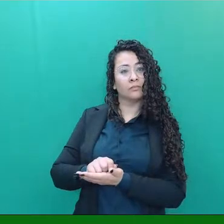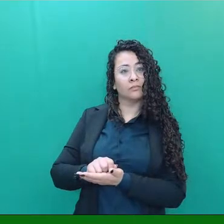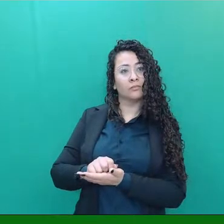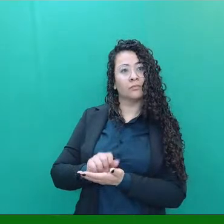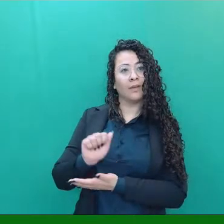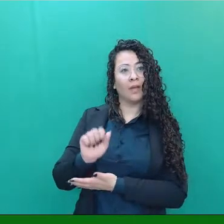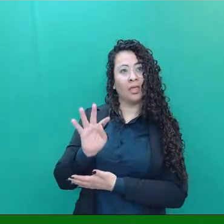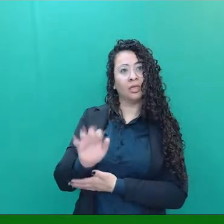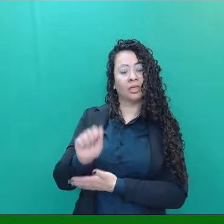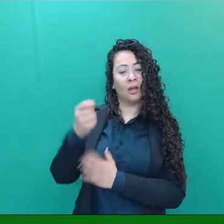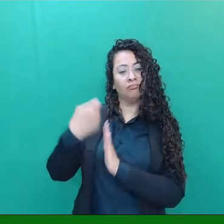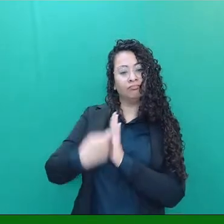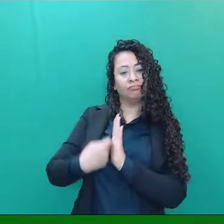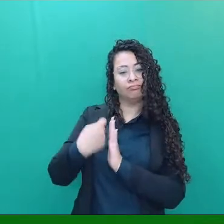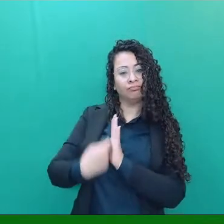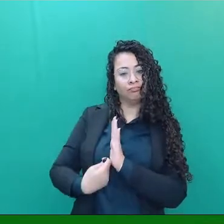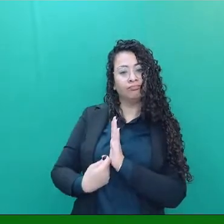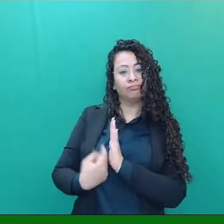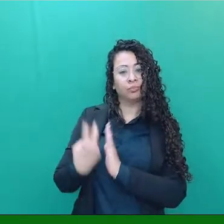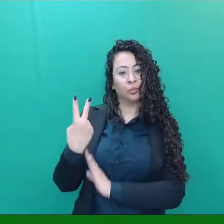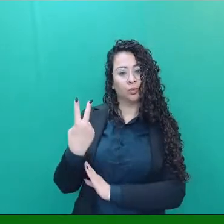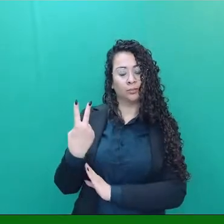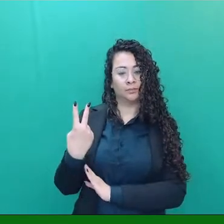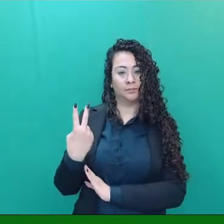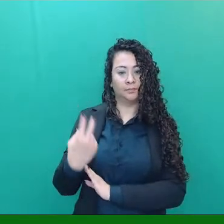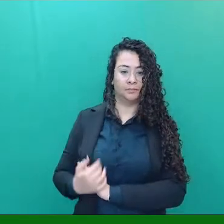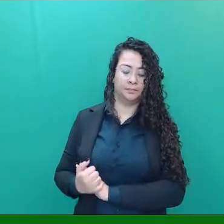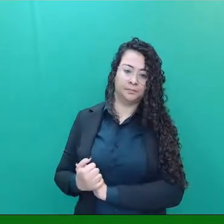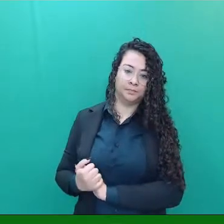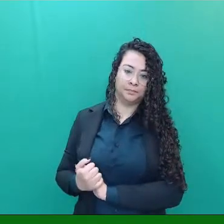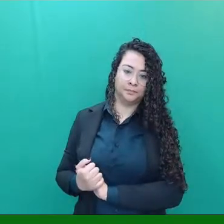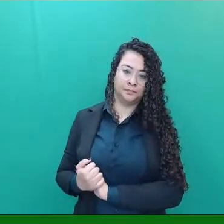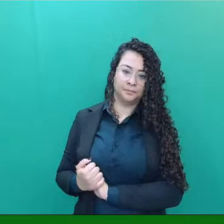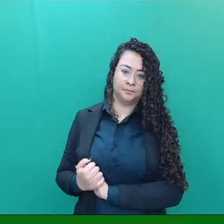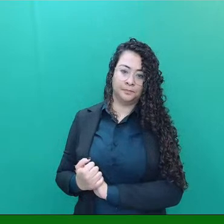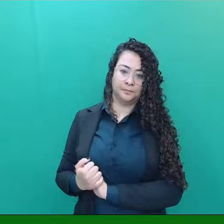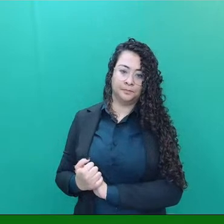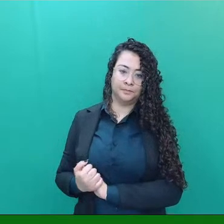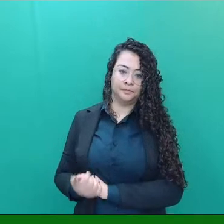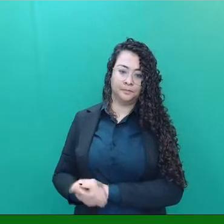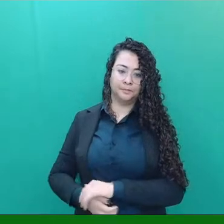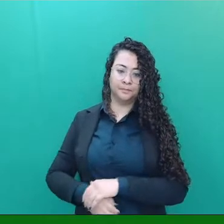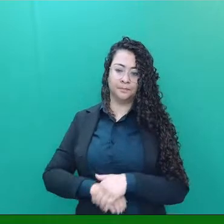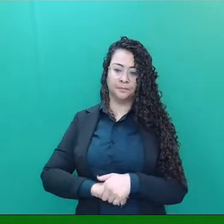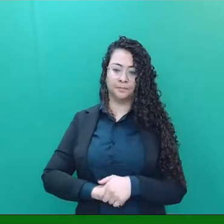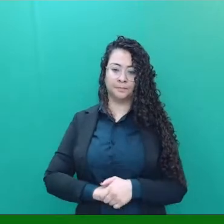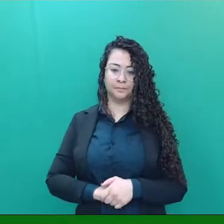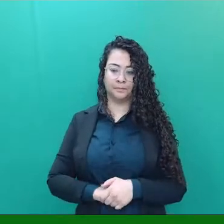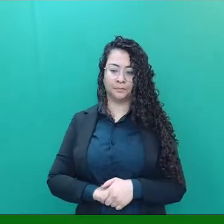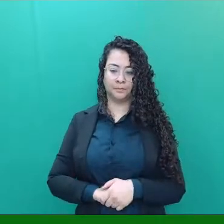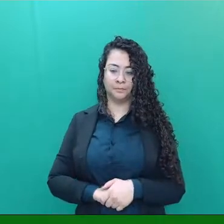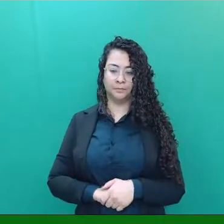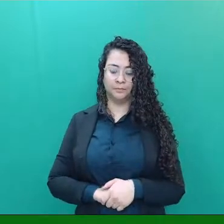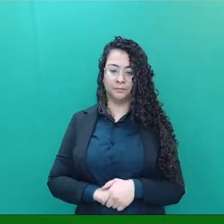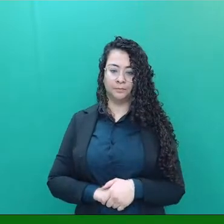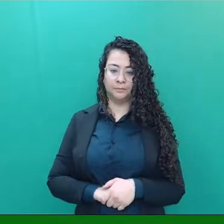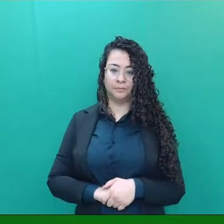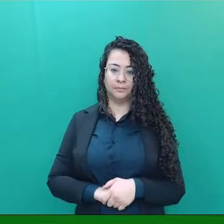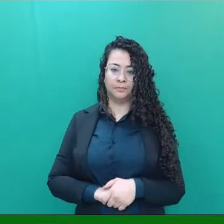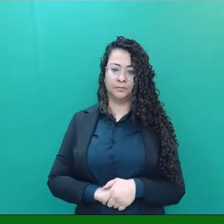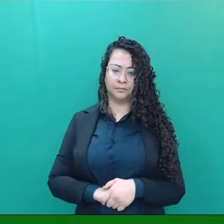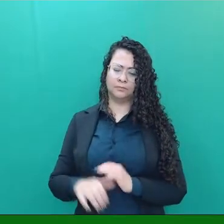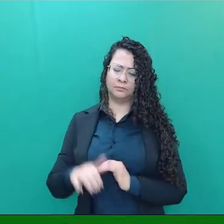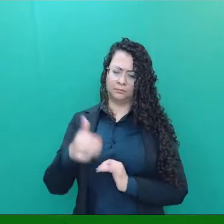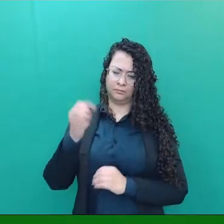A do Brasil está ok, isso assim. Está ok. Ah, é verdade. Então, acho que em 10